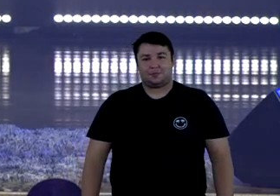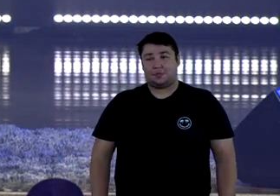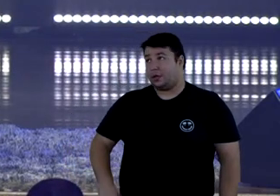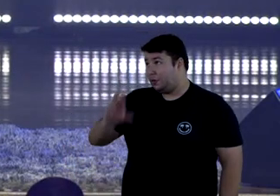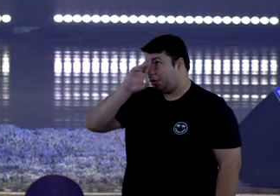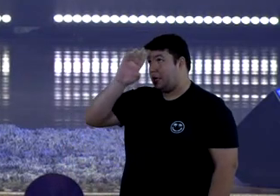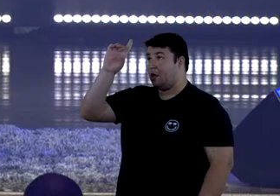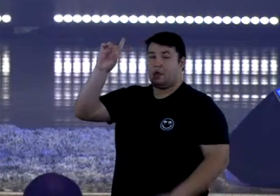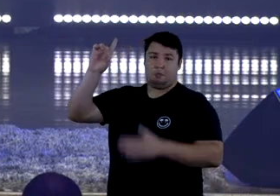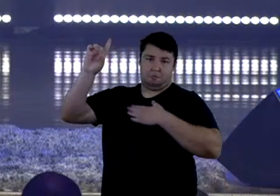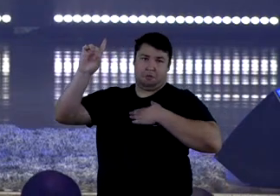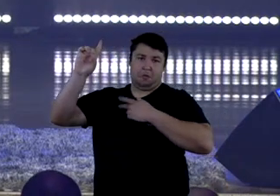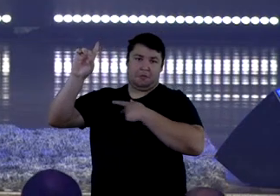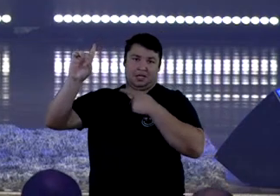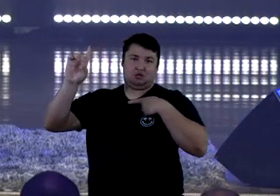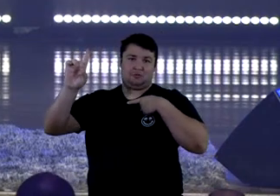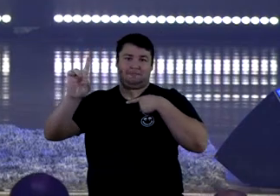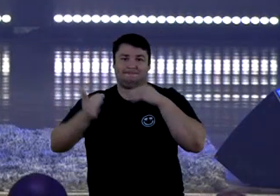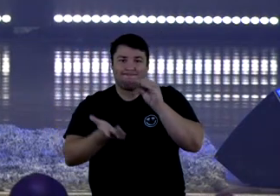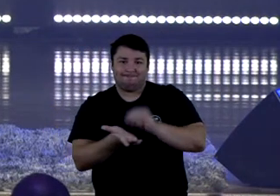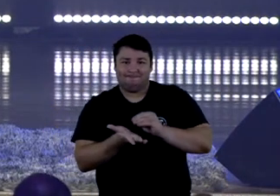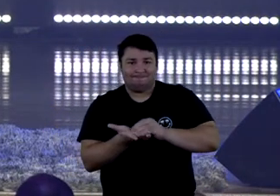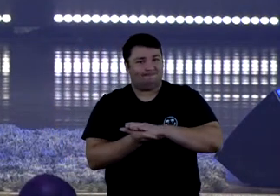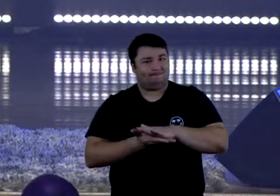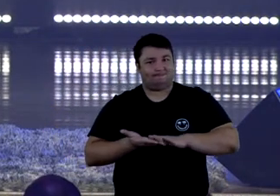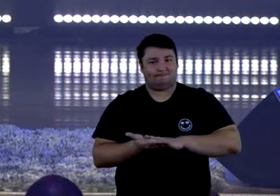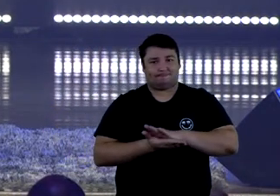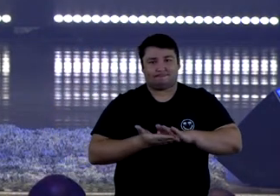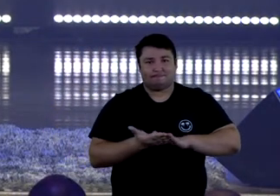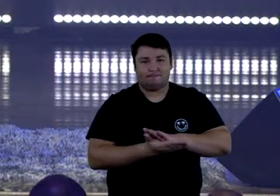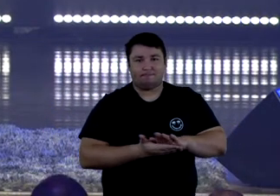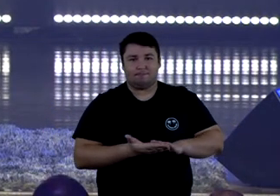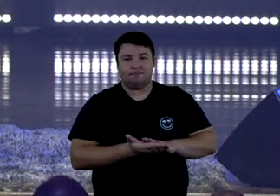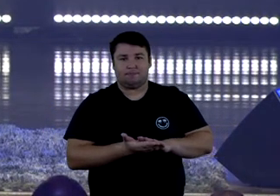O Senhor é o meu pastor e nada me faltará.